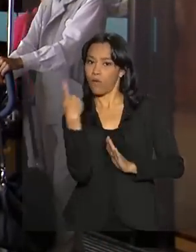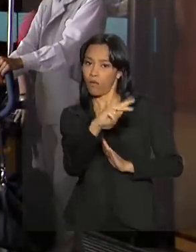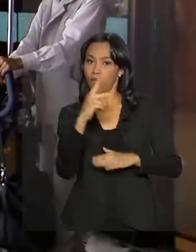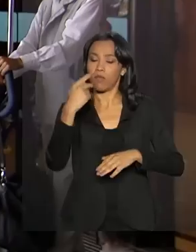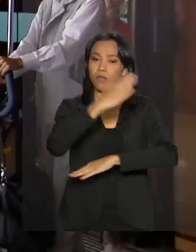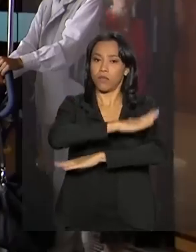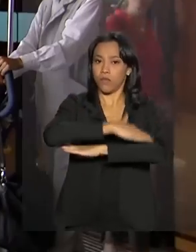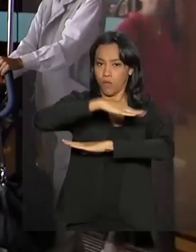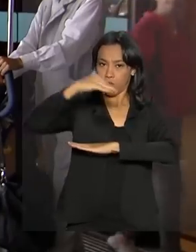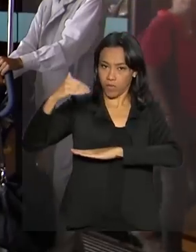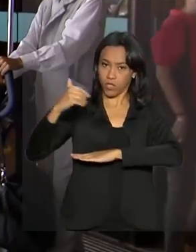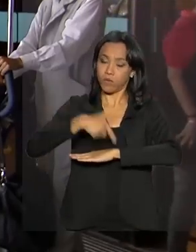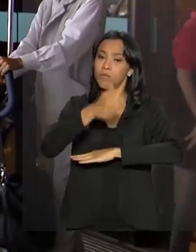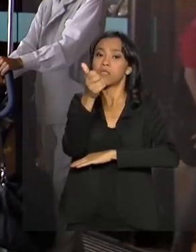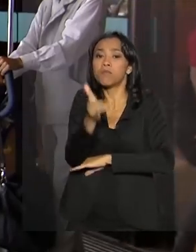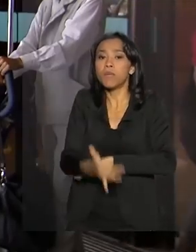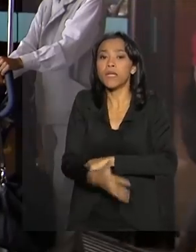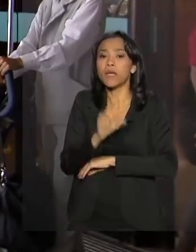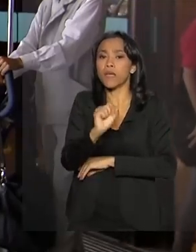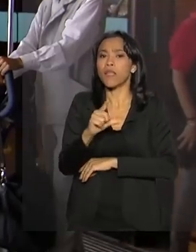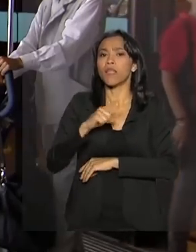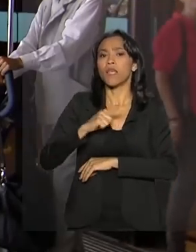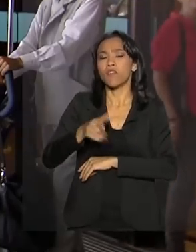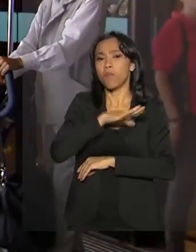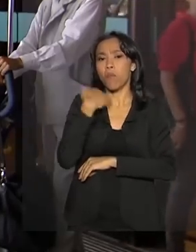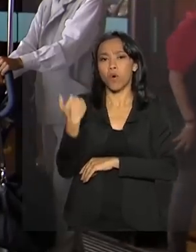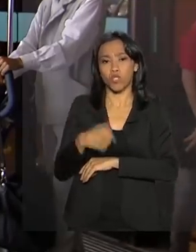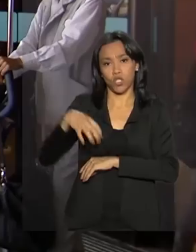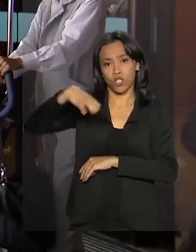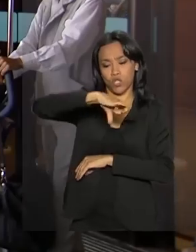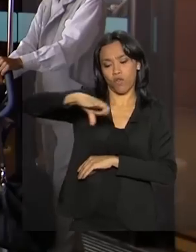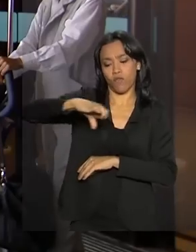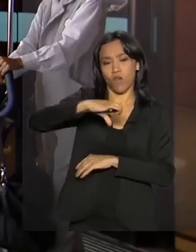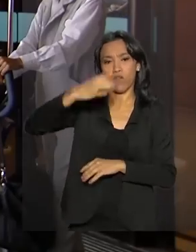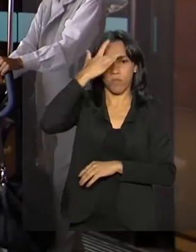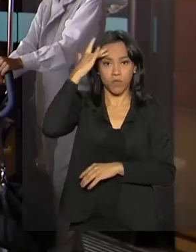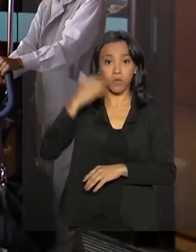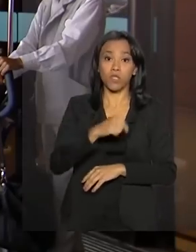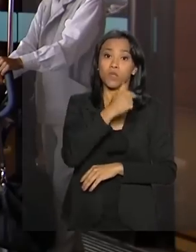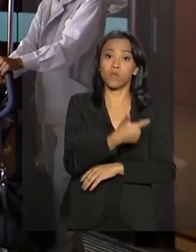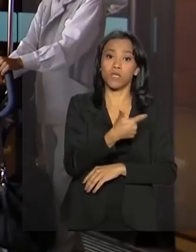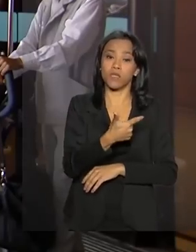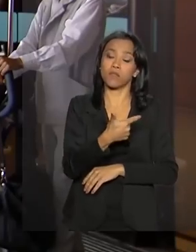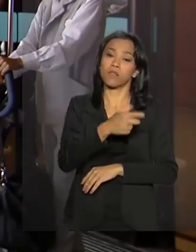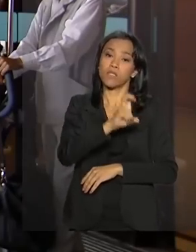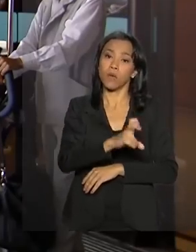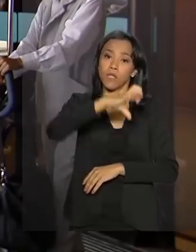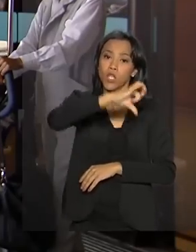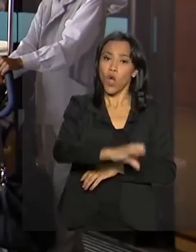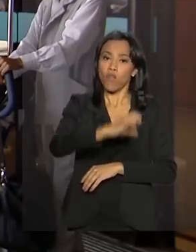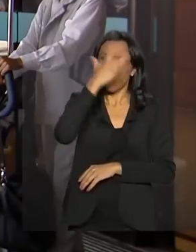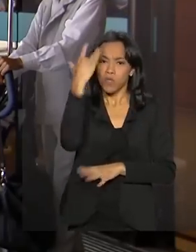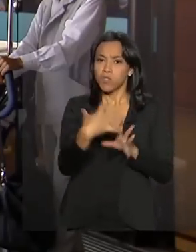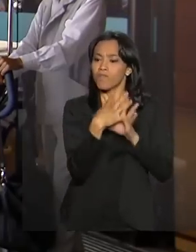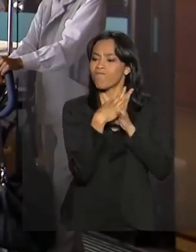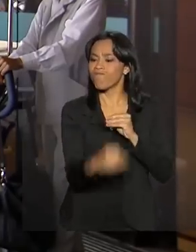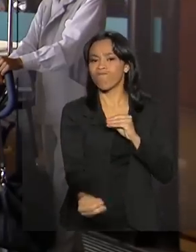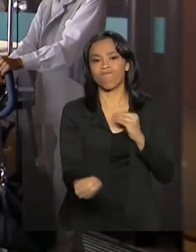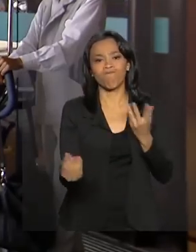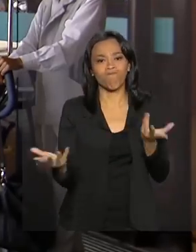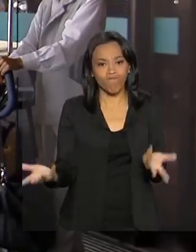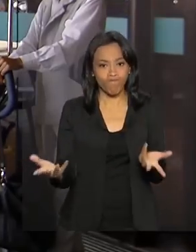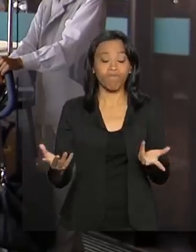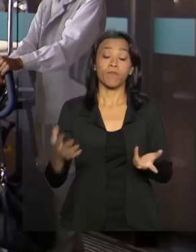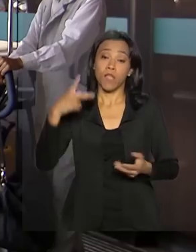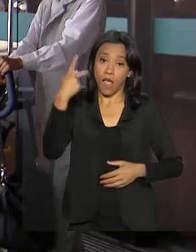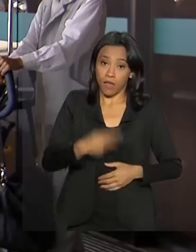que houve a morte de 99 pessoas e 259 estão desaparecidas. A equipe